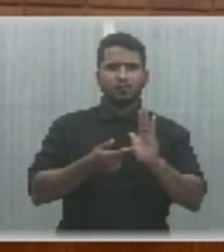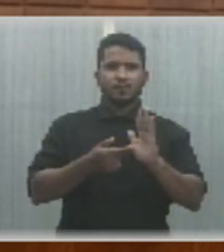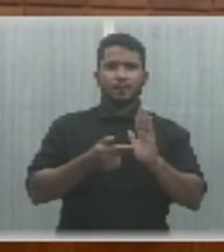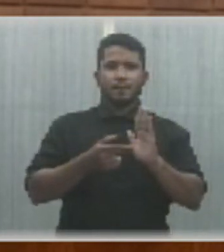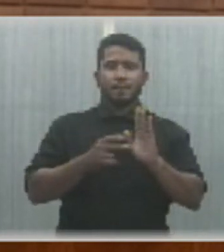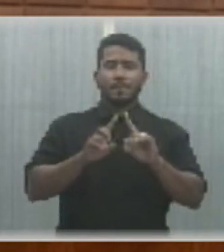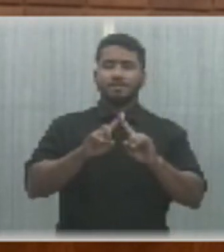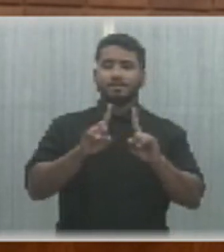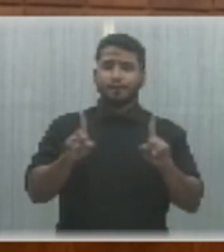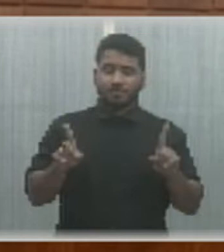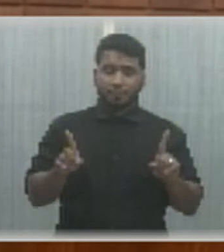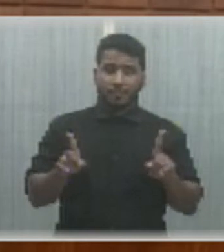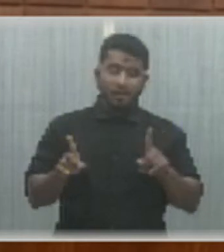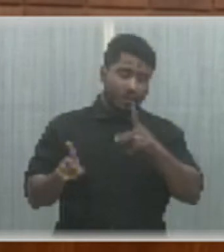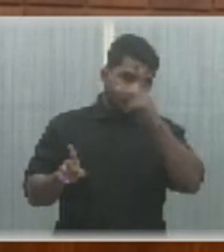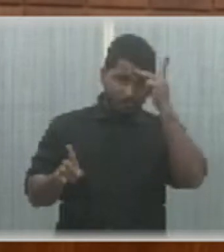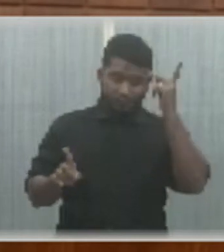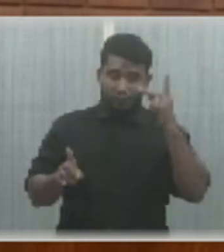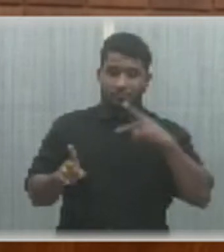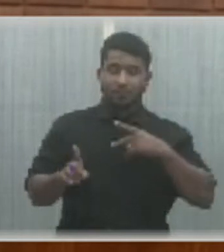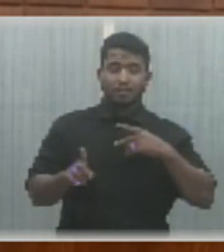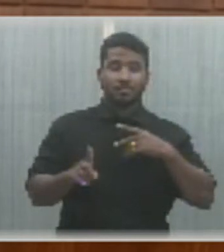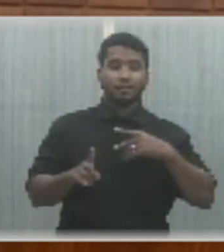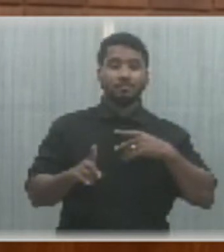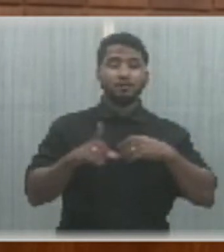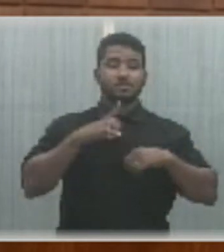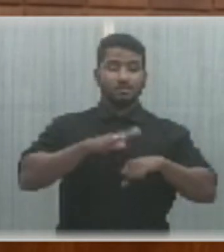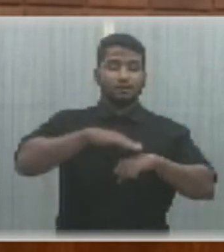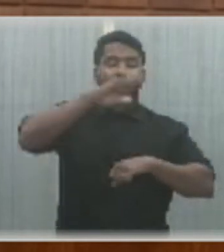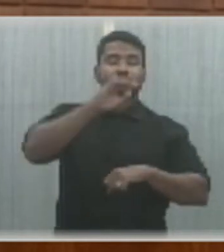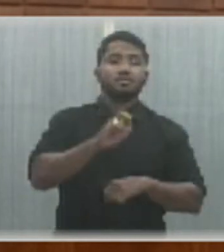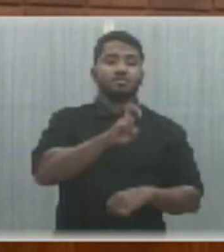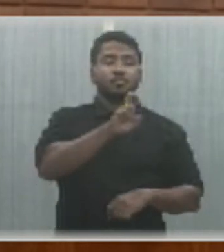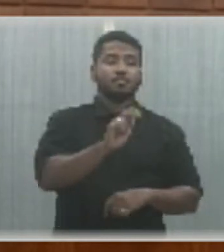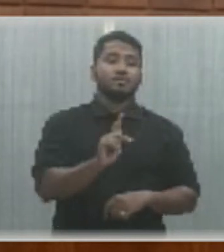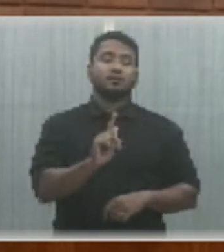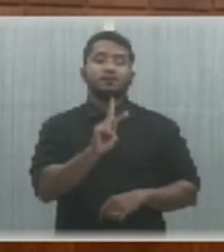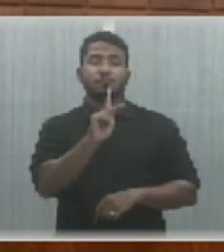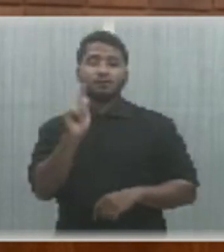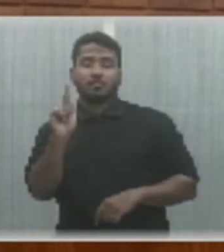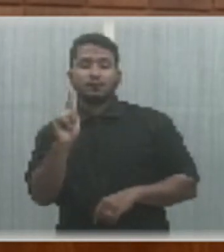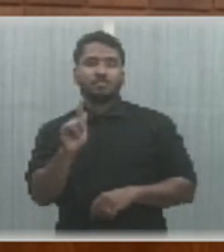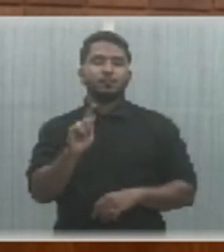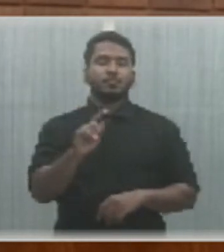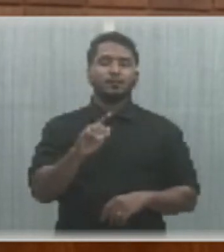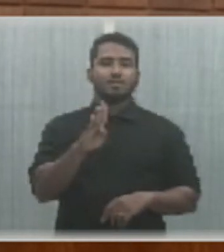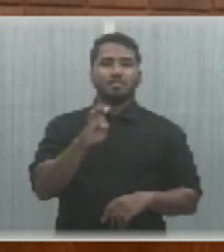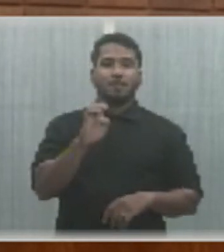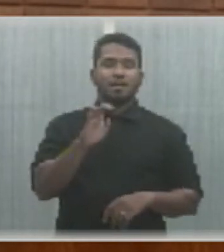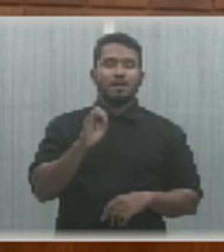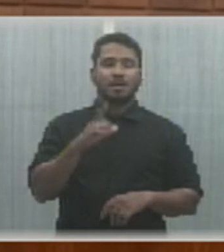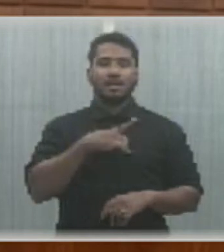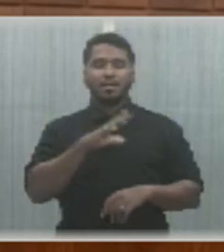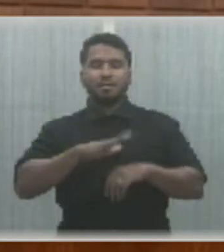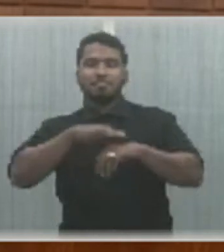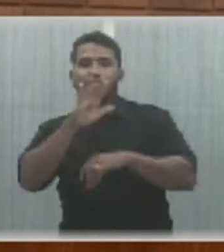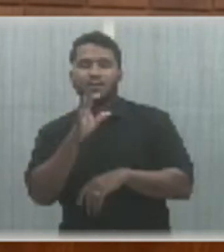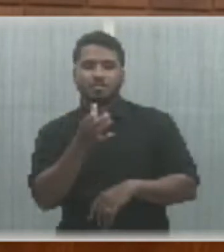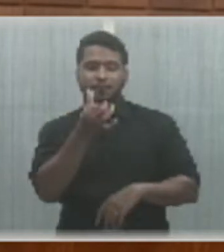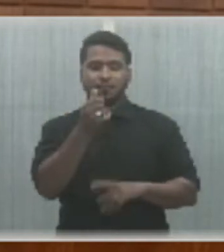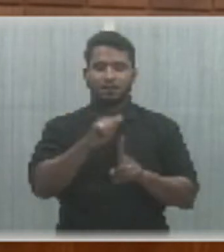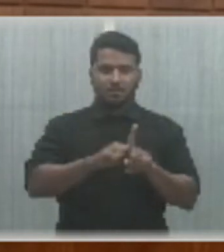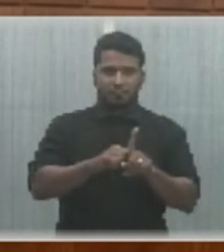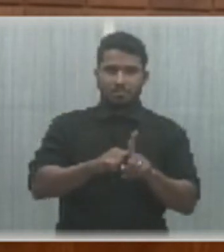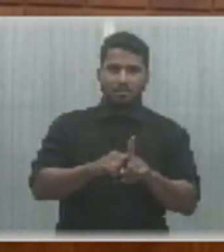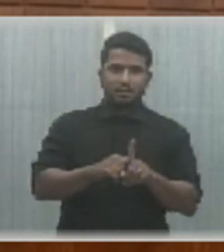com pacientes acima de 5 quilos. São pacientes com mais de 6 meses.